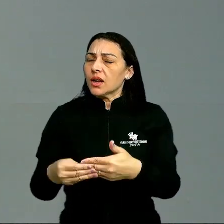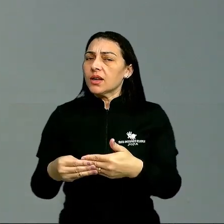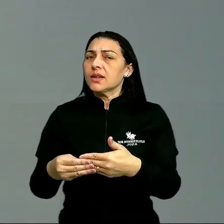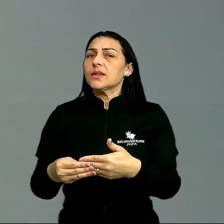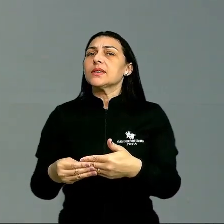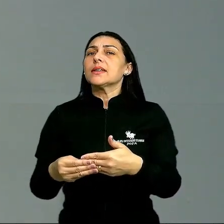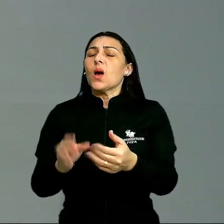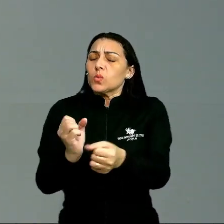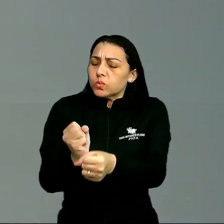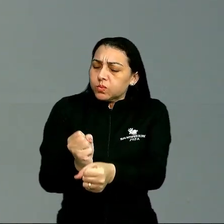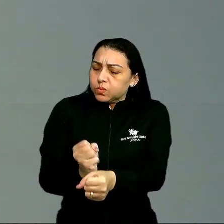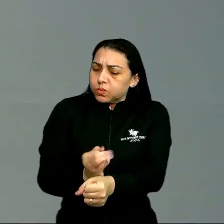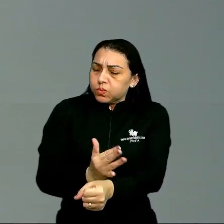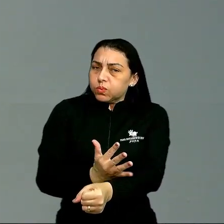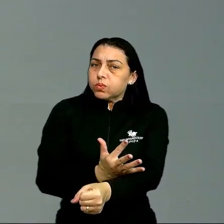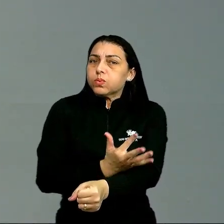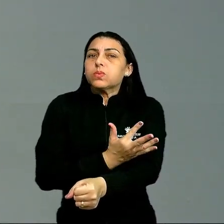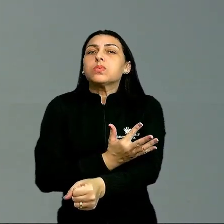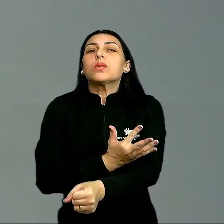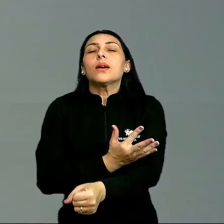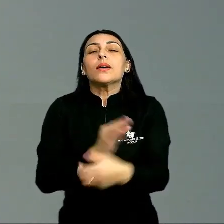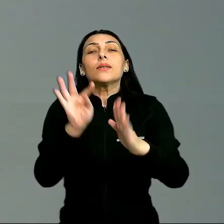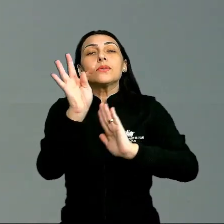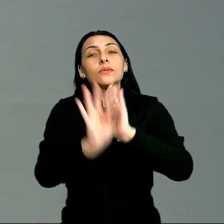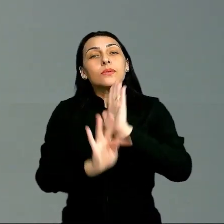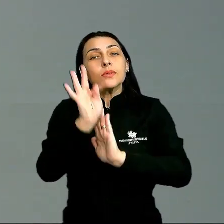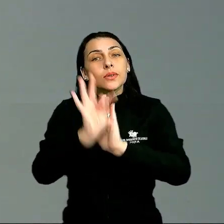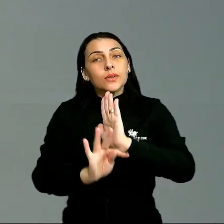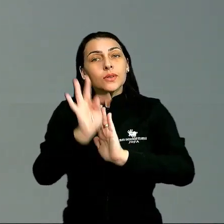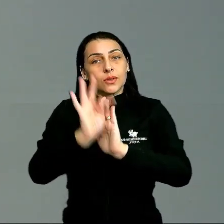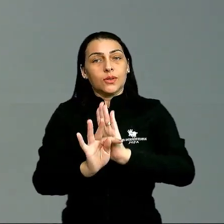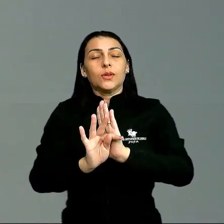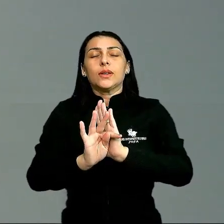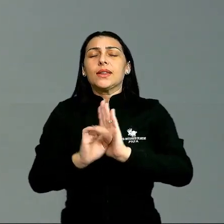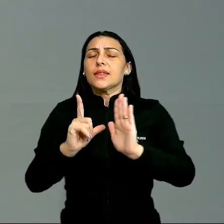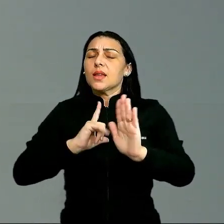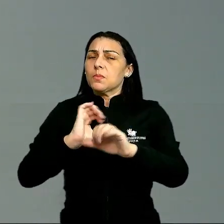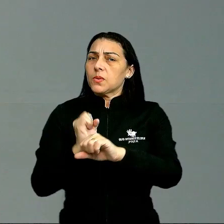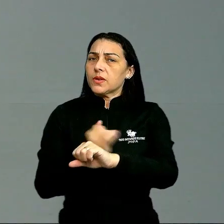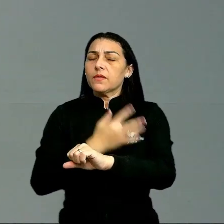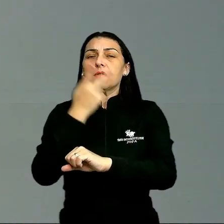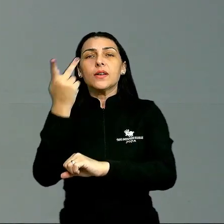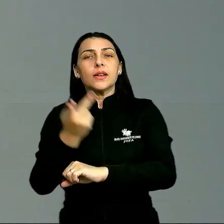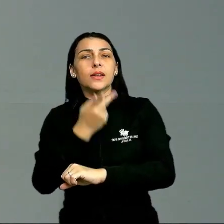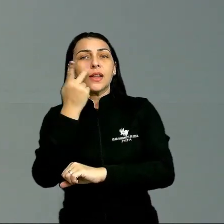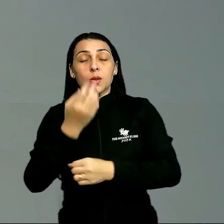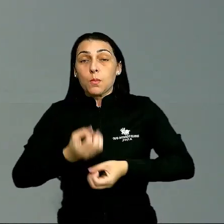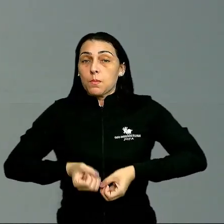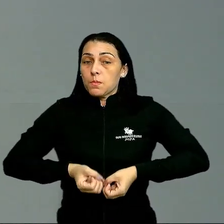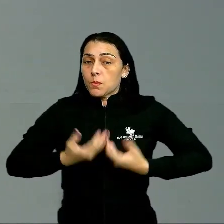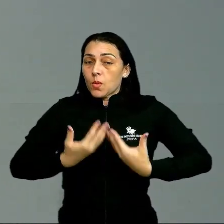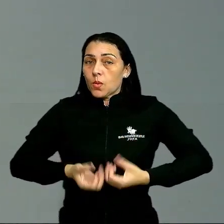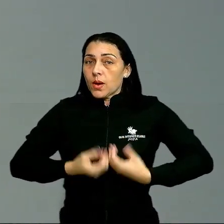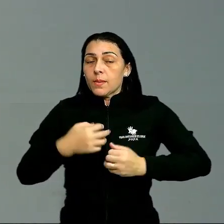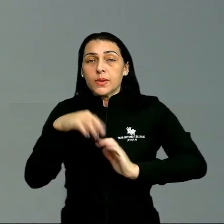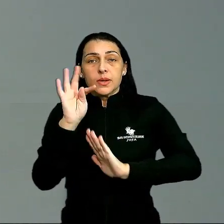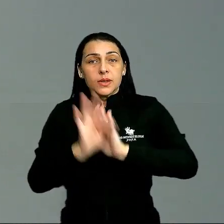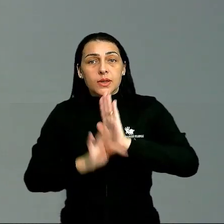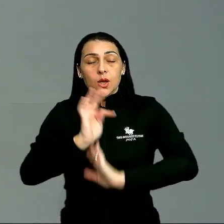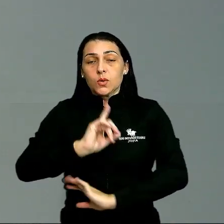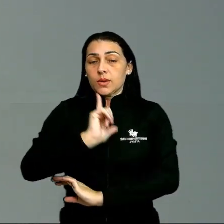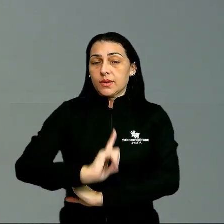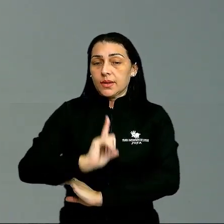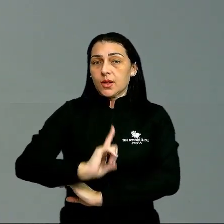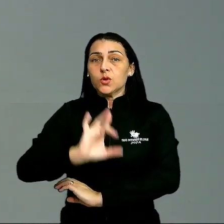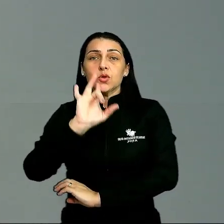cunho, emoção. Esse texto é um texto emotivo. Nós estamos aqui falando de poemas, de textos